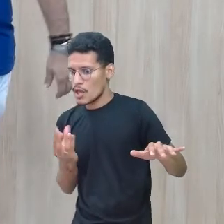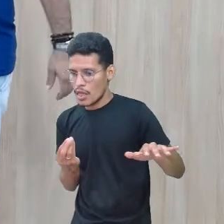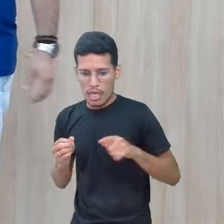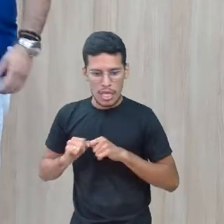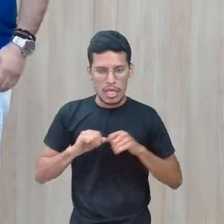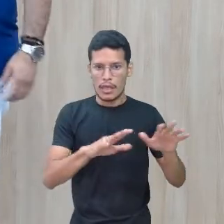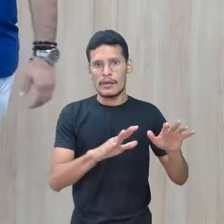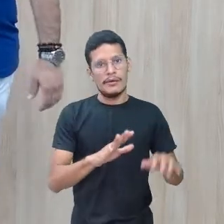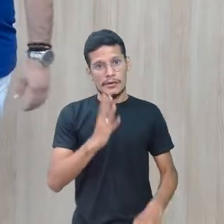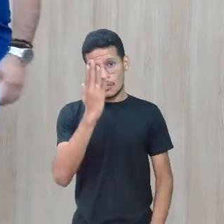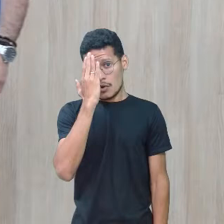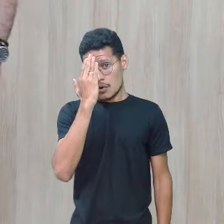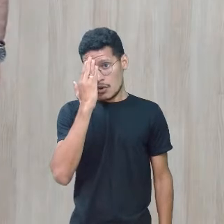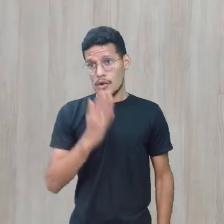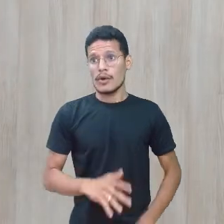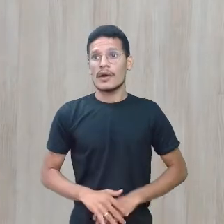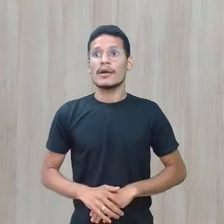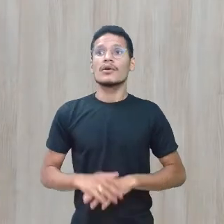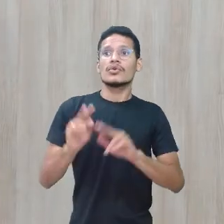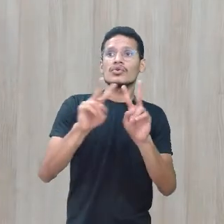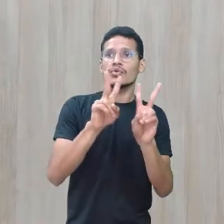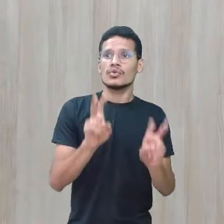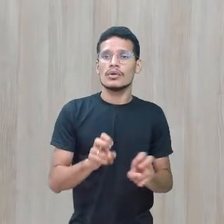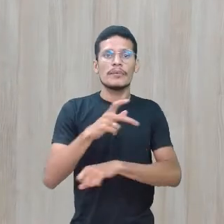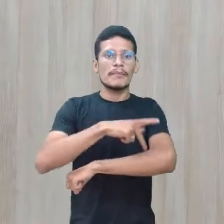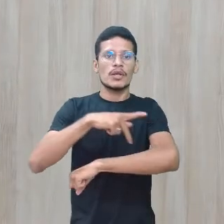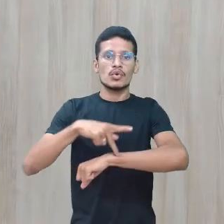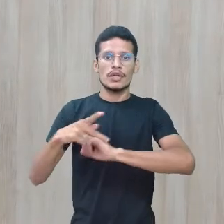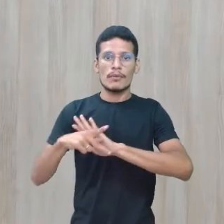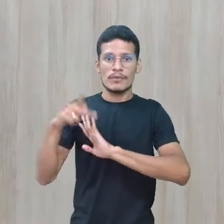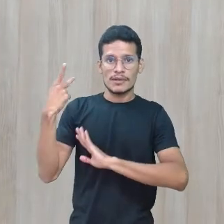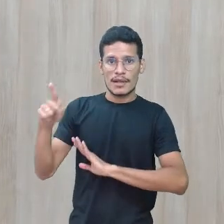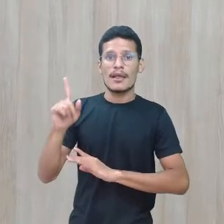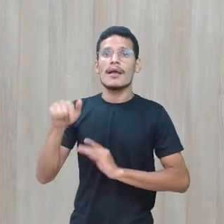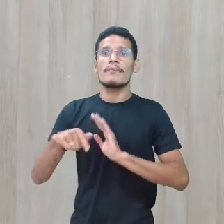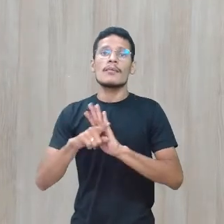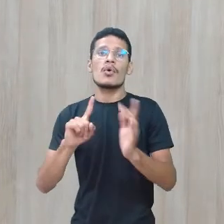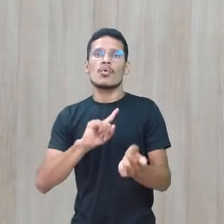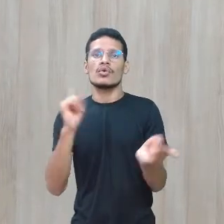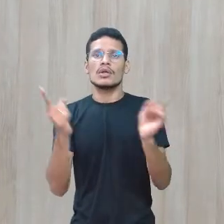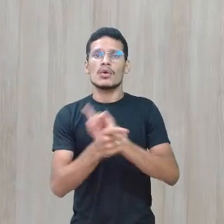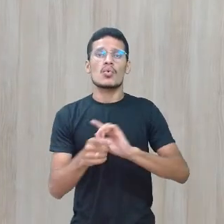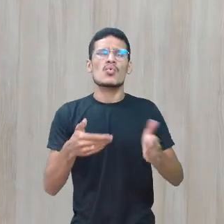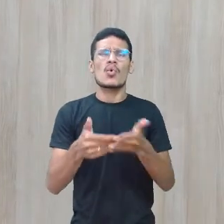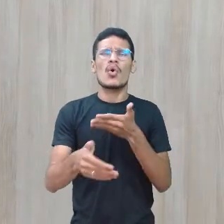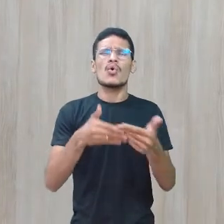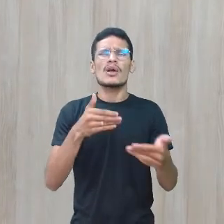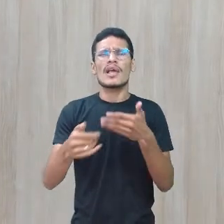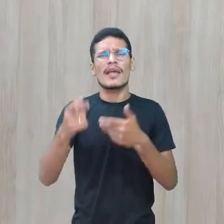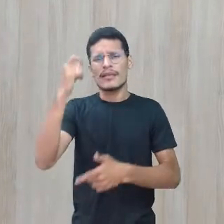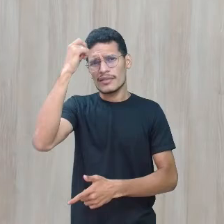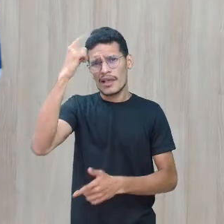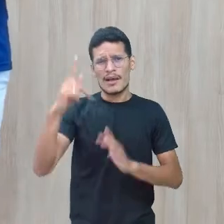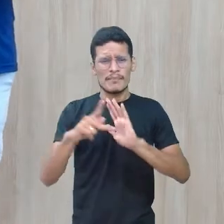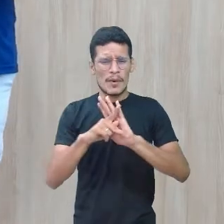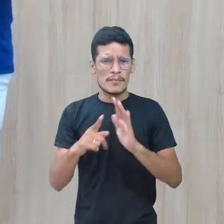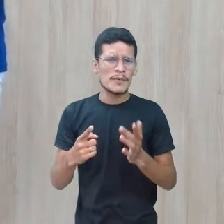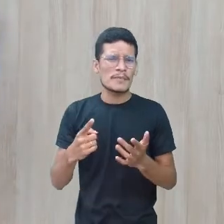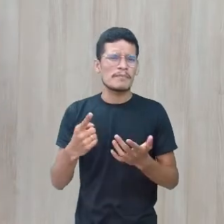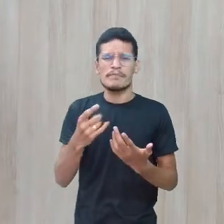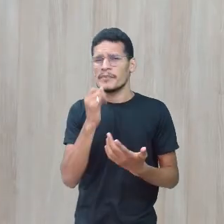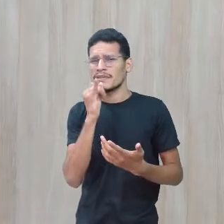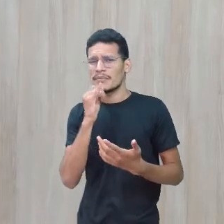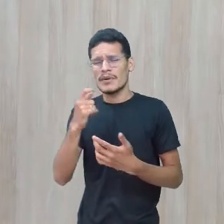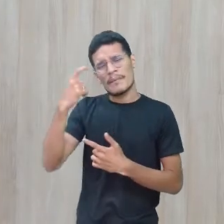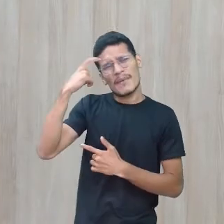sentido, a pedagogia dele ela era oposta a quaisquer ideologias que impedem, né, o pensamento crítico.